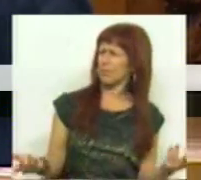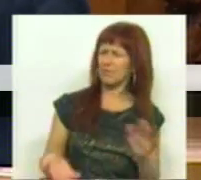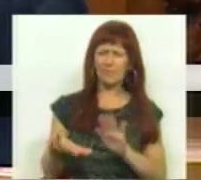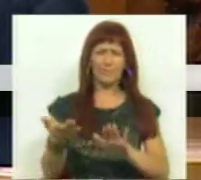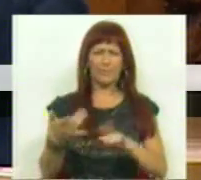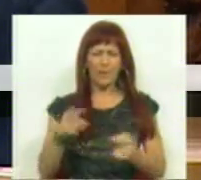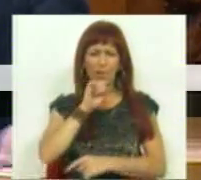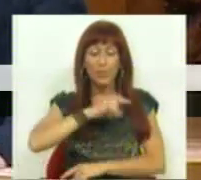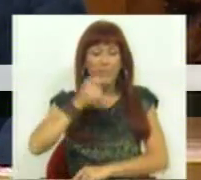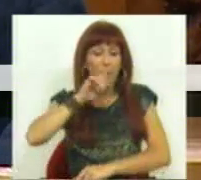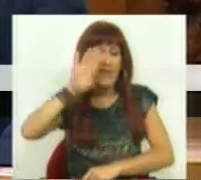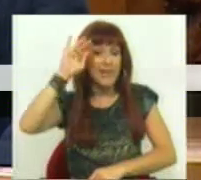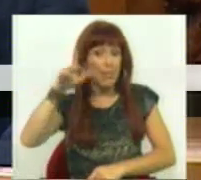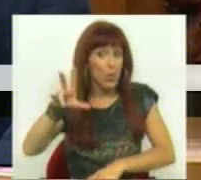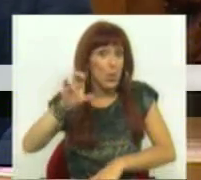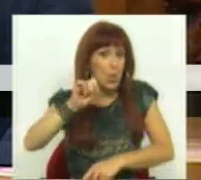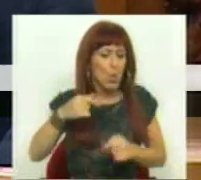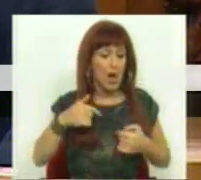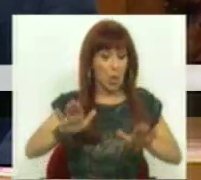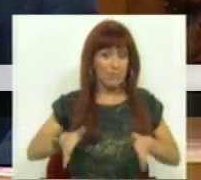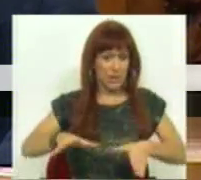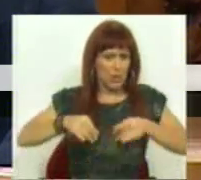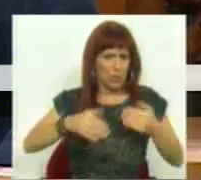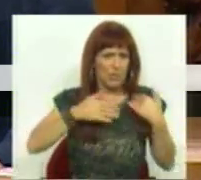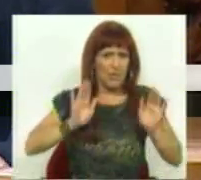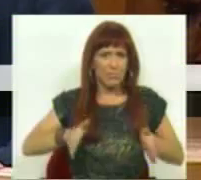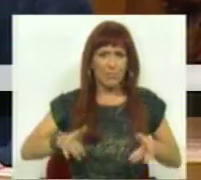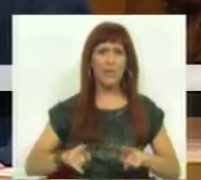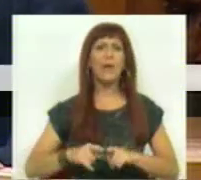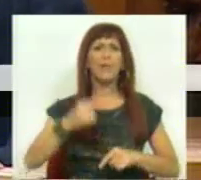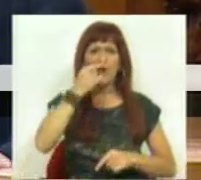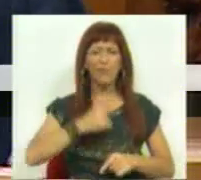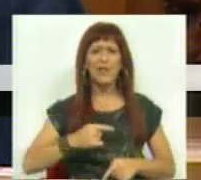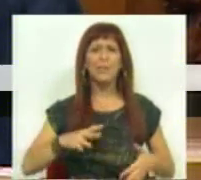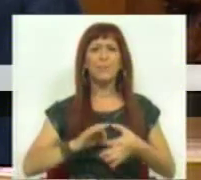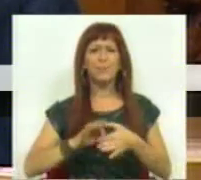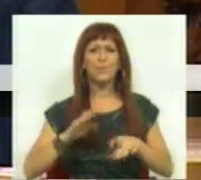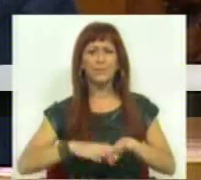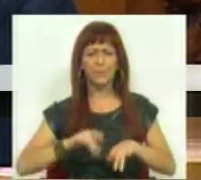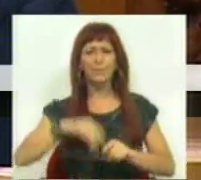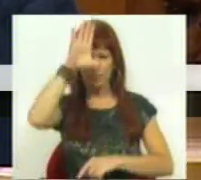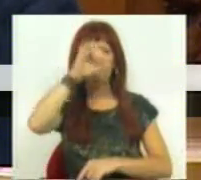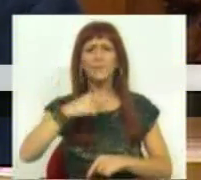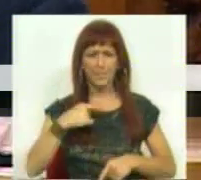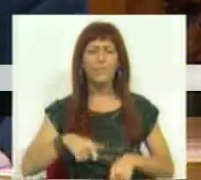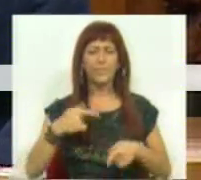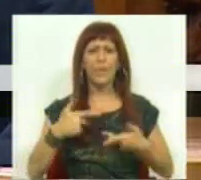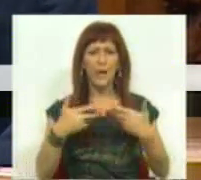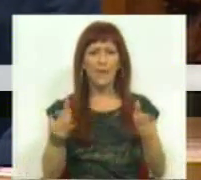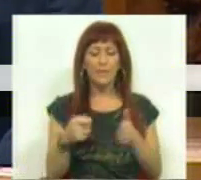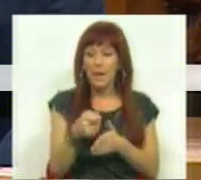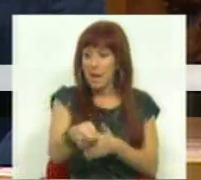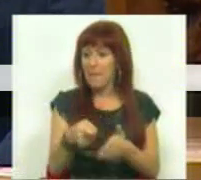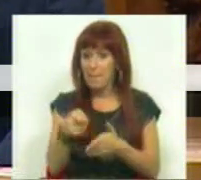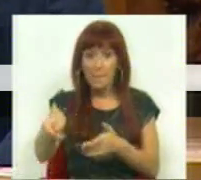apenas possível a quem sabe que nunca tem de assumir as suas responsabilidades pelos erros, porque há sempre um Governo disposto a abrir a bolsa